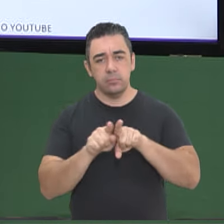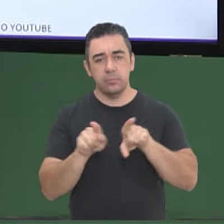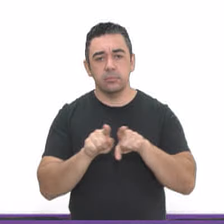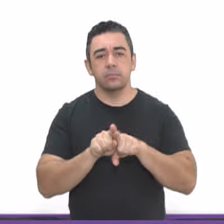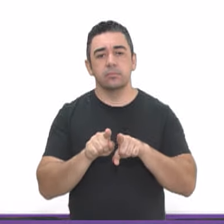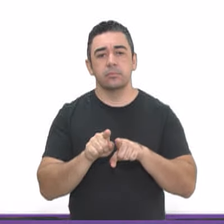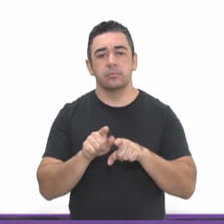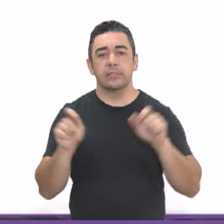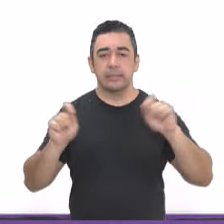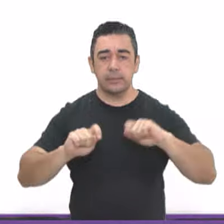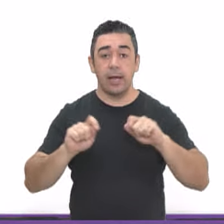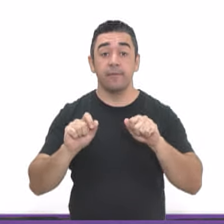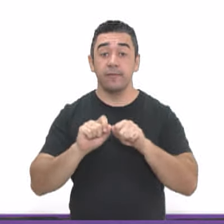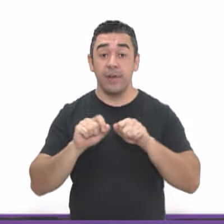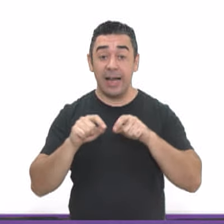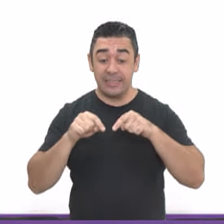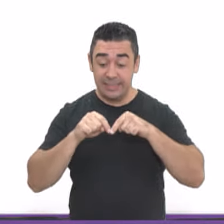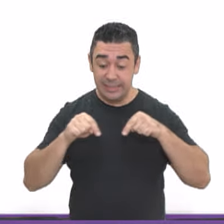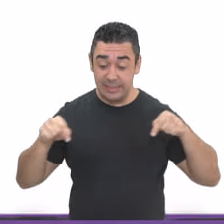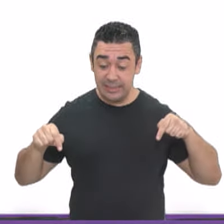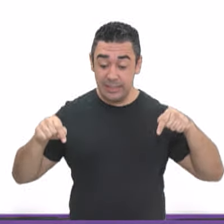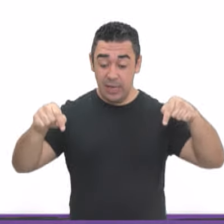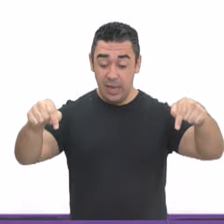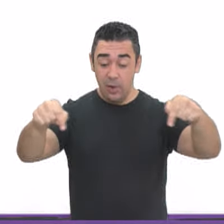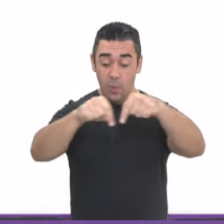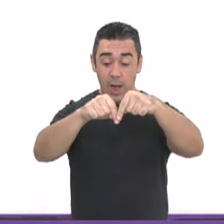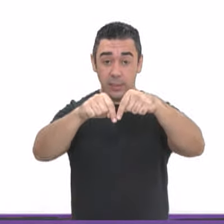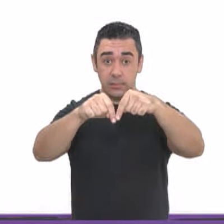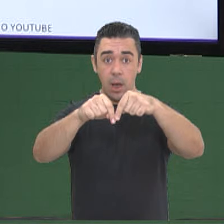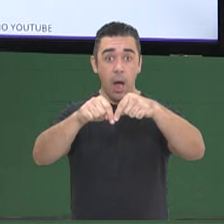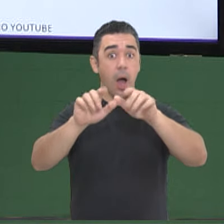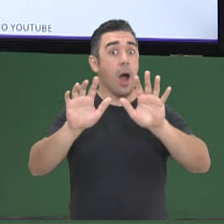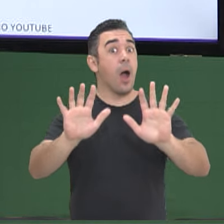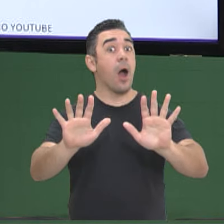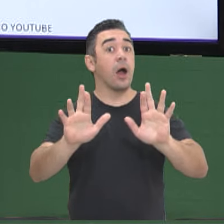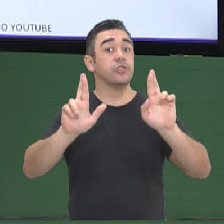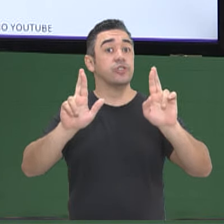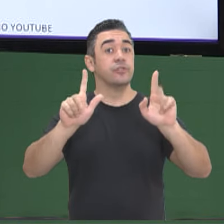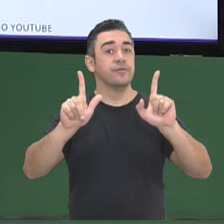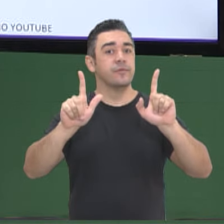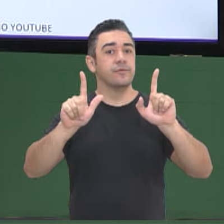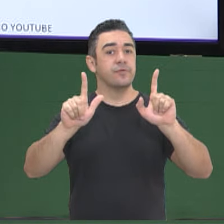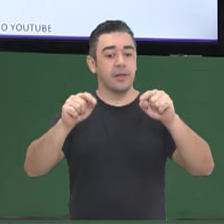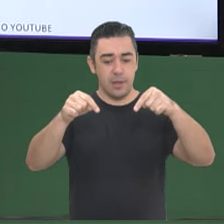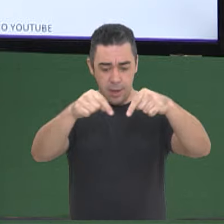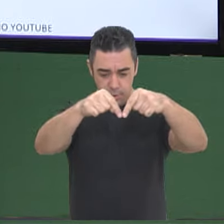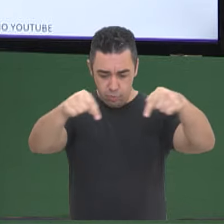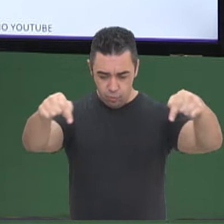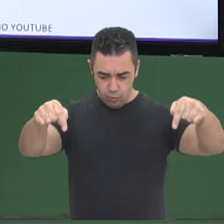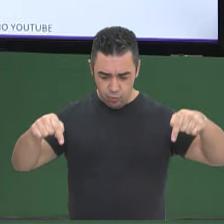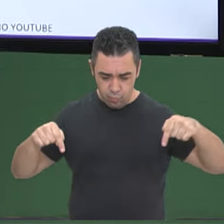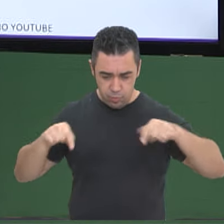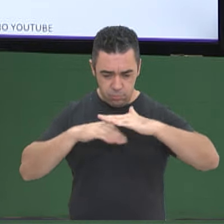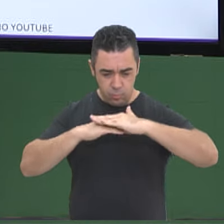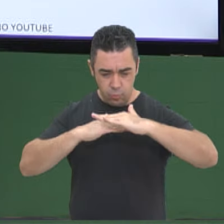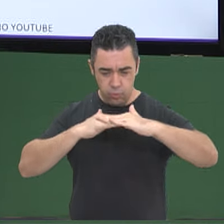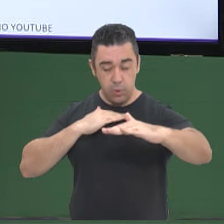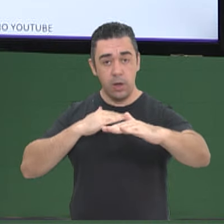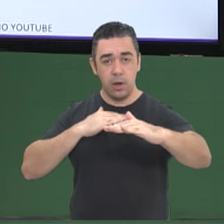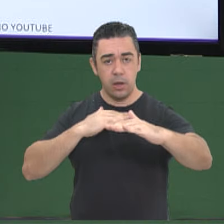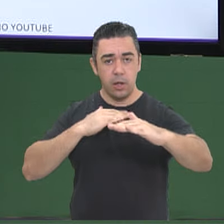é jogada em quadras. Aqui vem a diferença, porque a peteca faz parte dessa classificação de jogos de